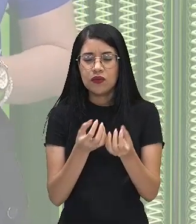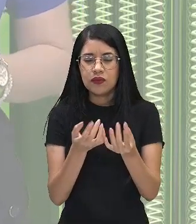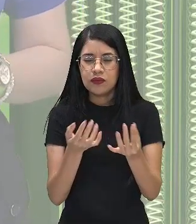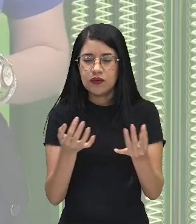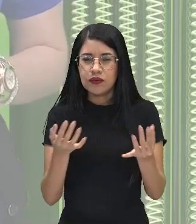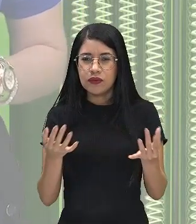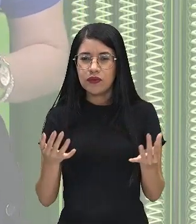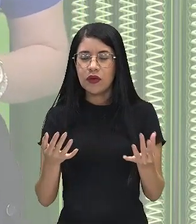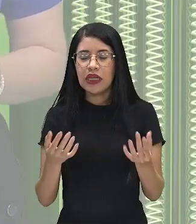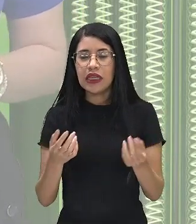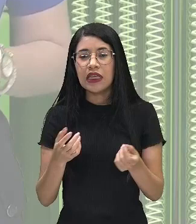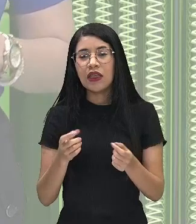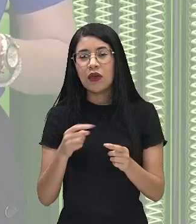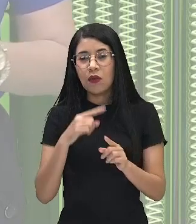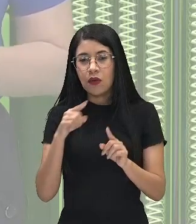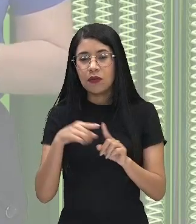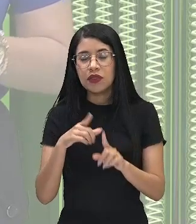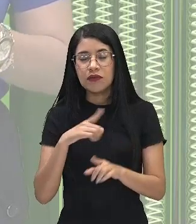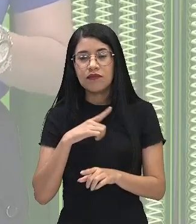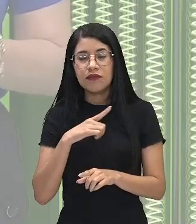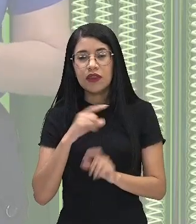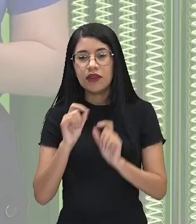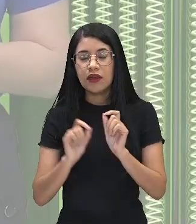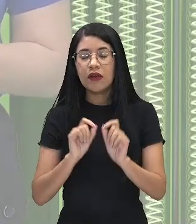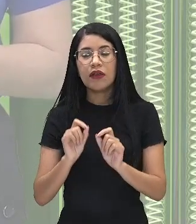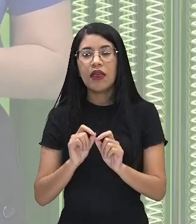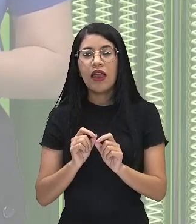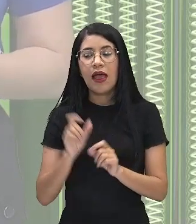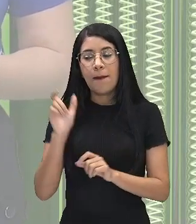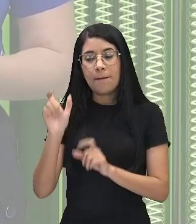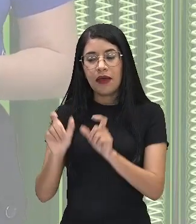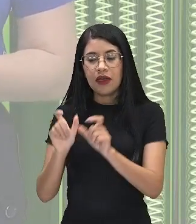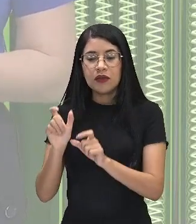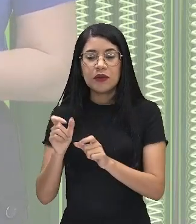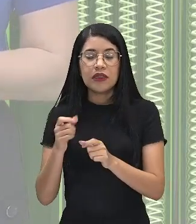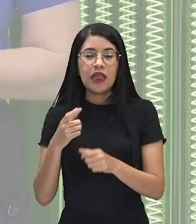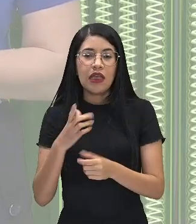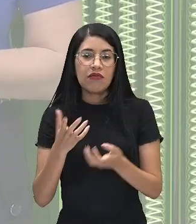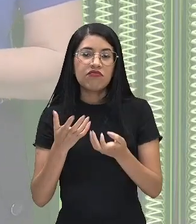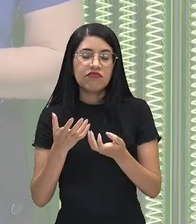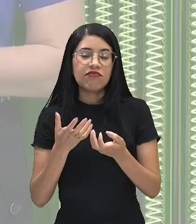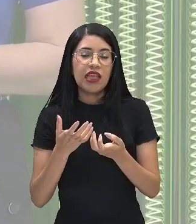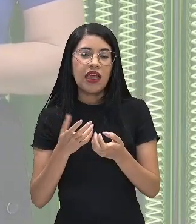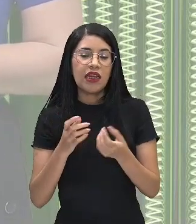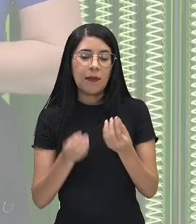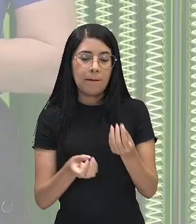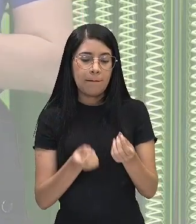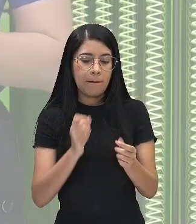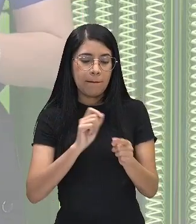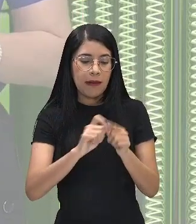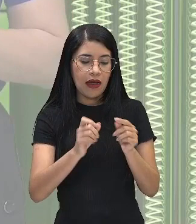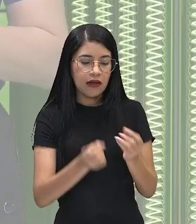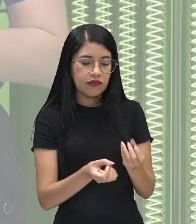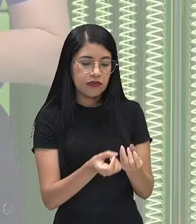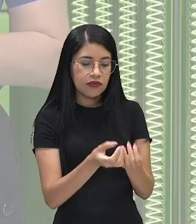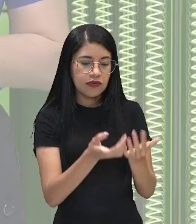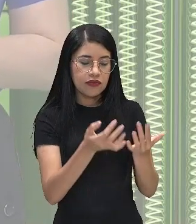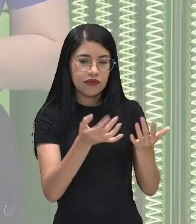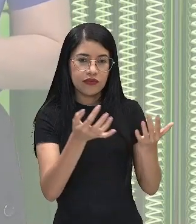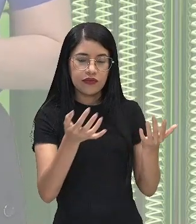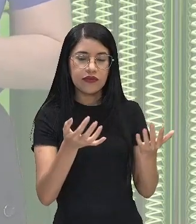de intencionais, né? Que é aqueles que as pessoas causam, né? E